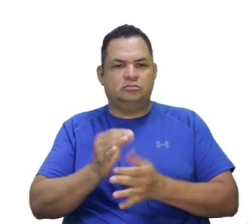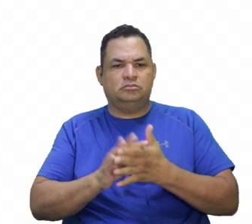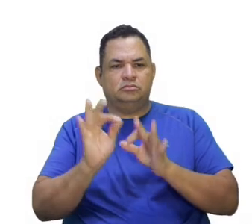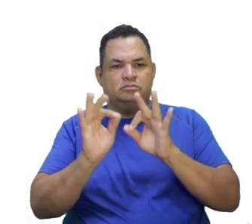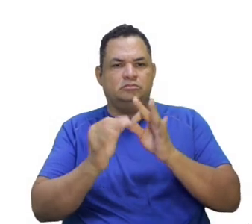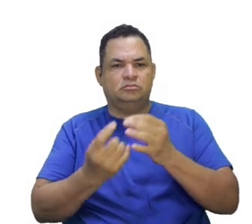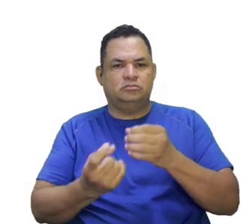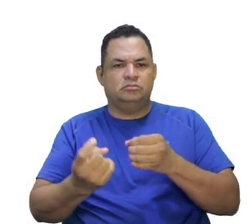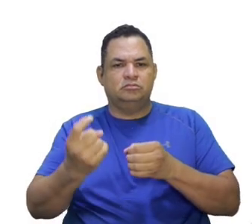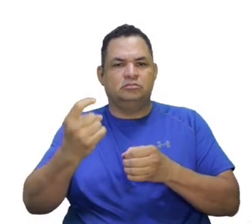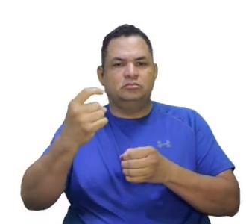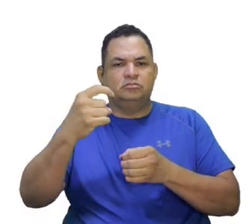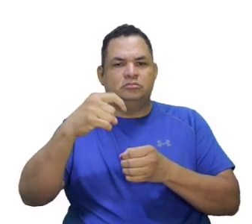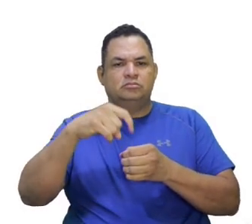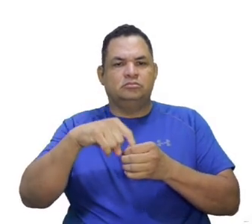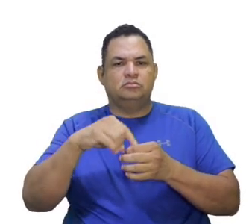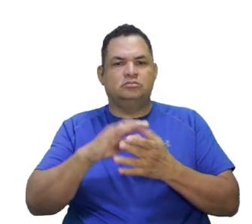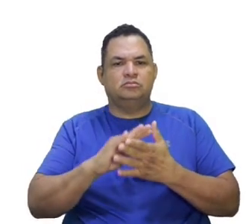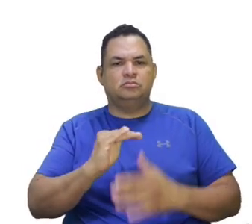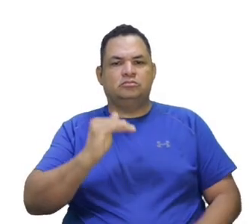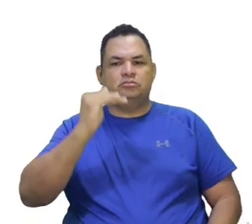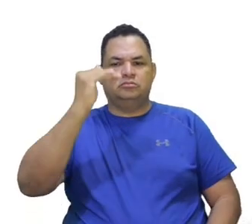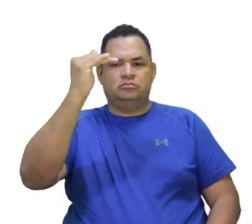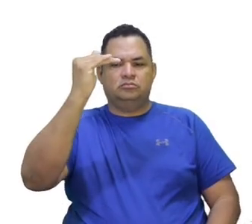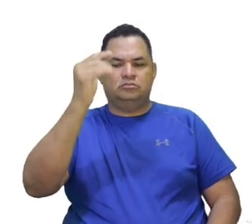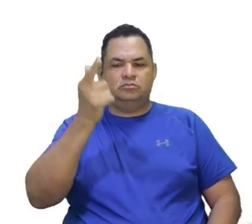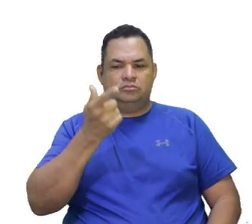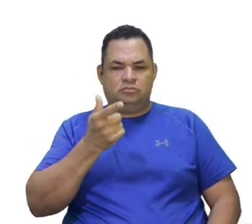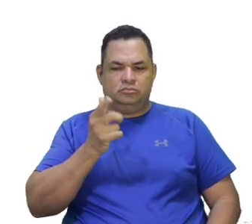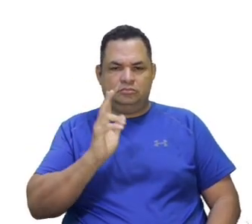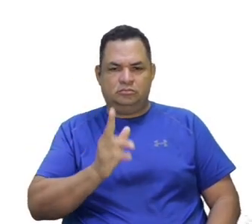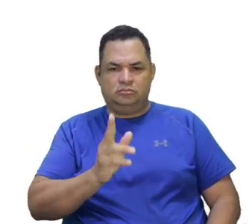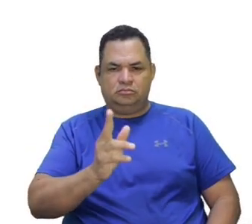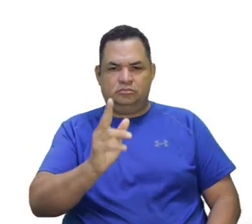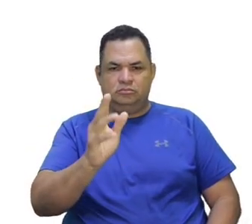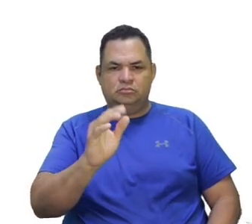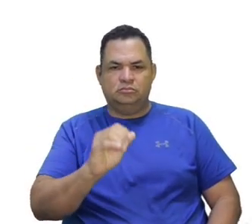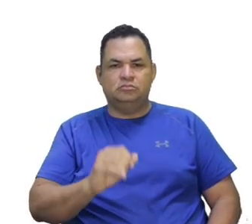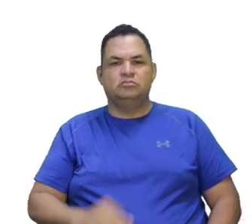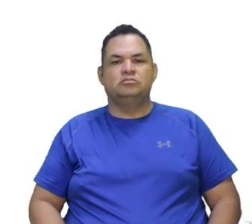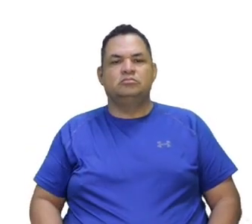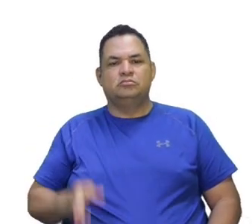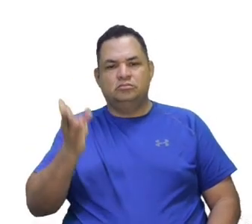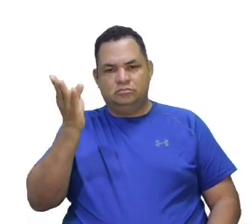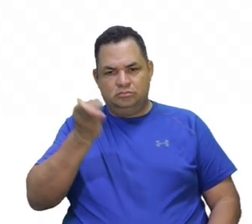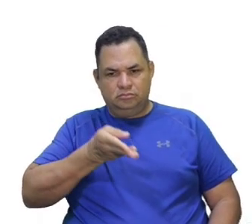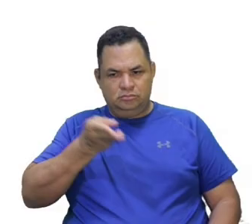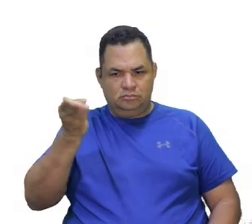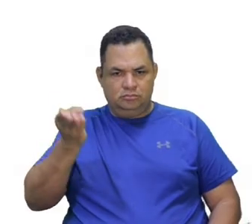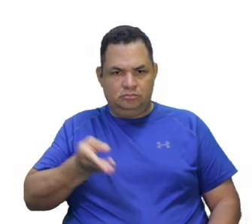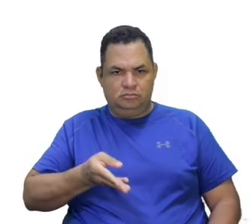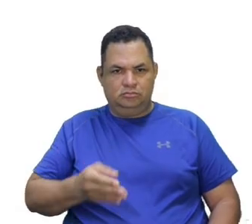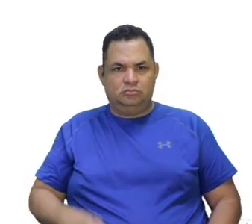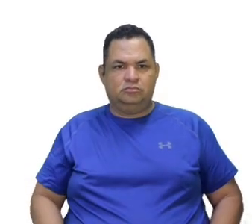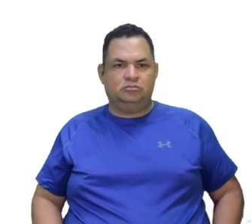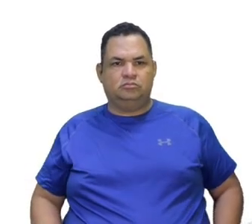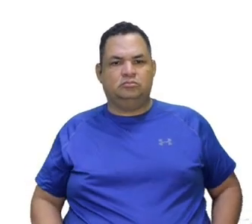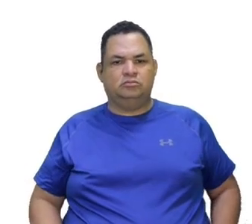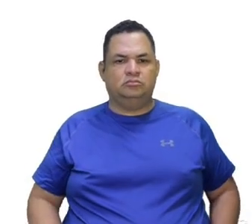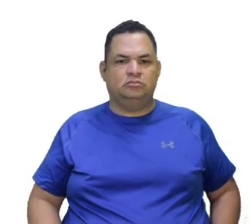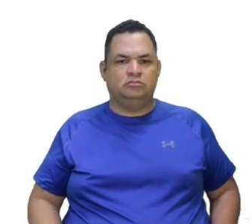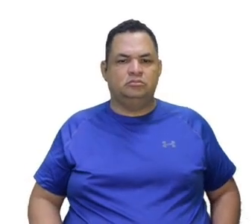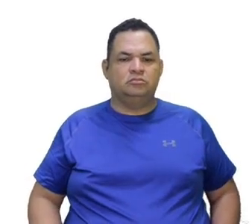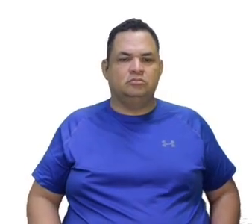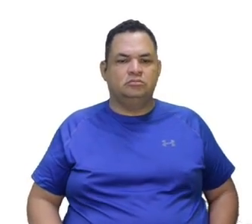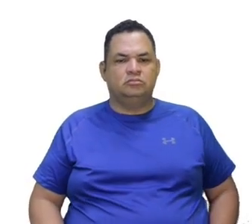você retorna aqui para cima e continua a sua distribuição. Assim como nós vimos na